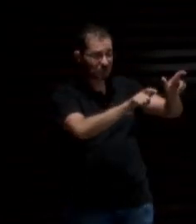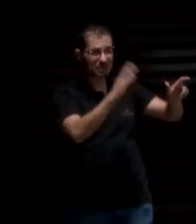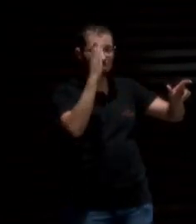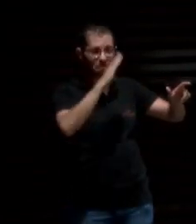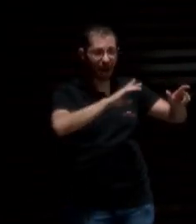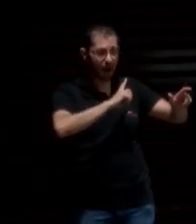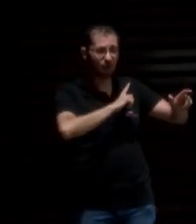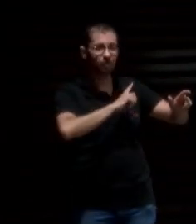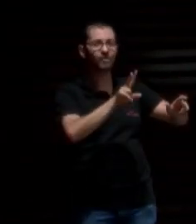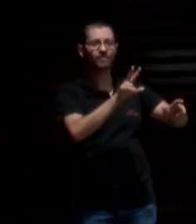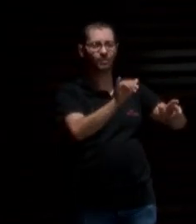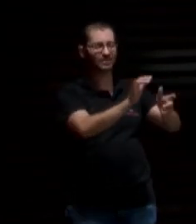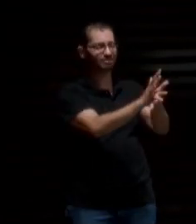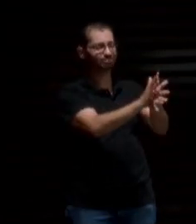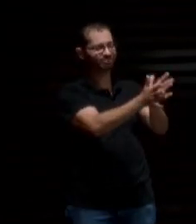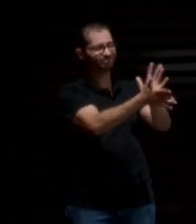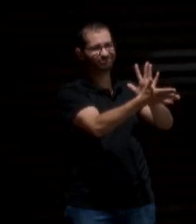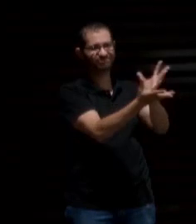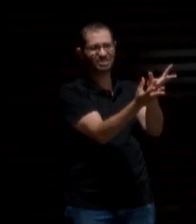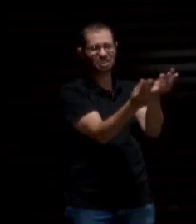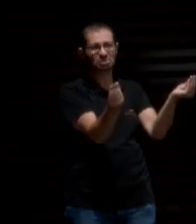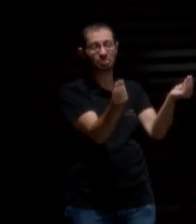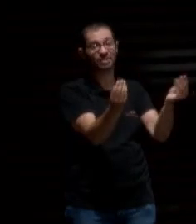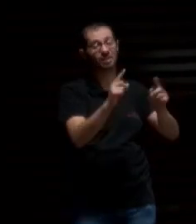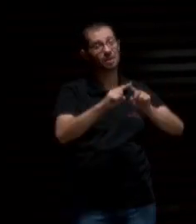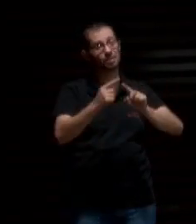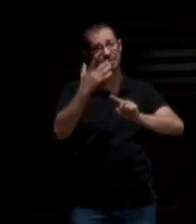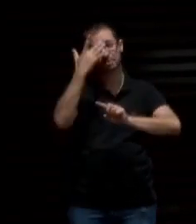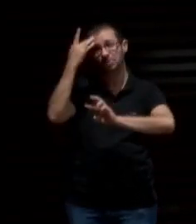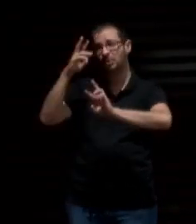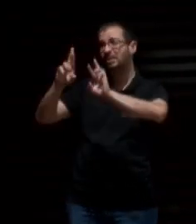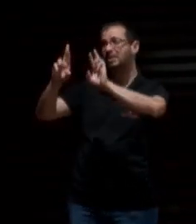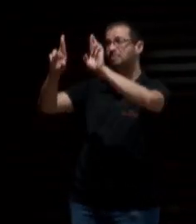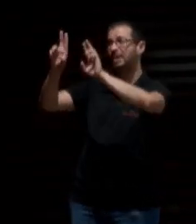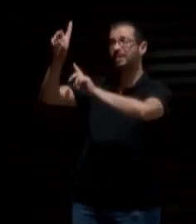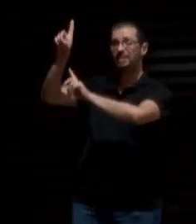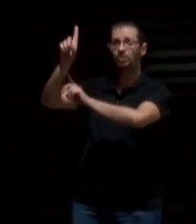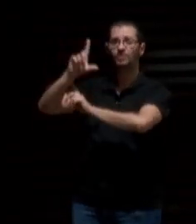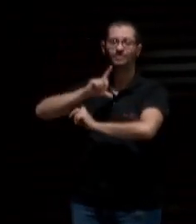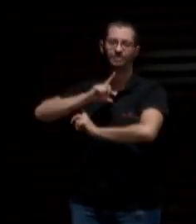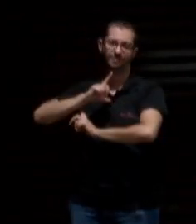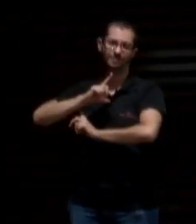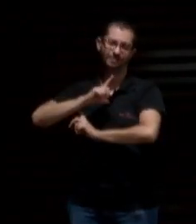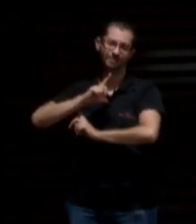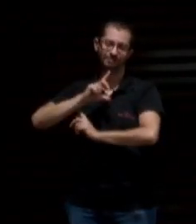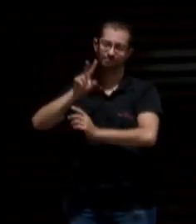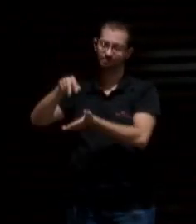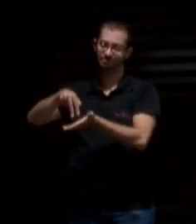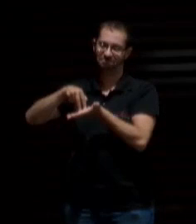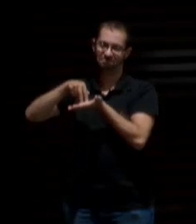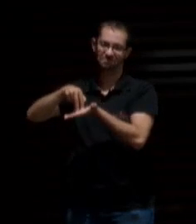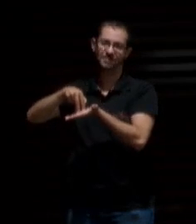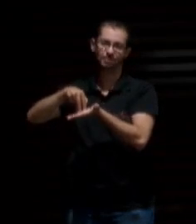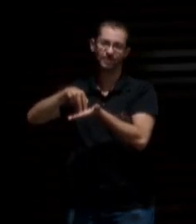serão exterminados. Mas os que esperam no Senhor possuirão a terra. Mais